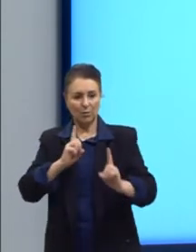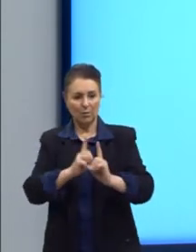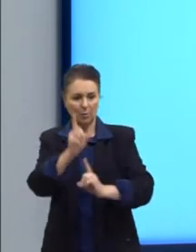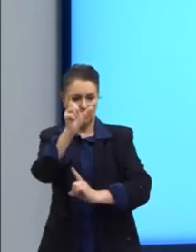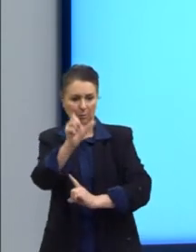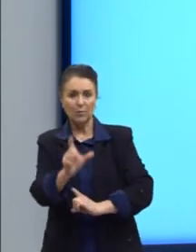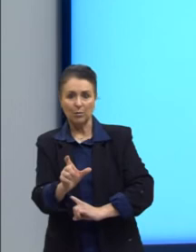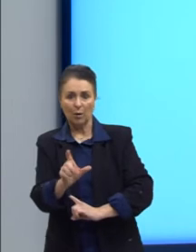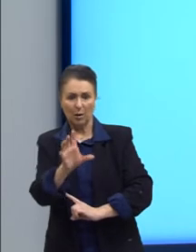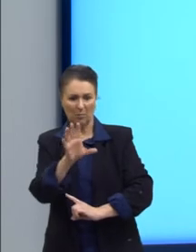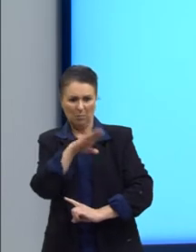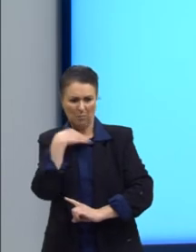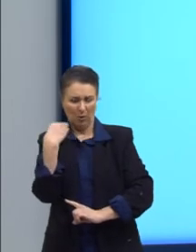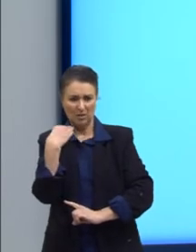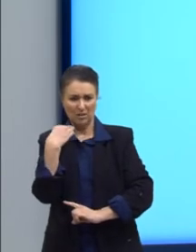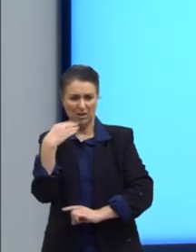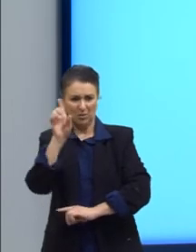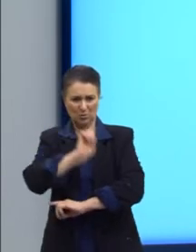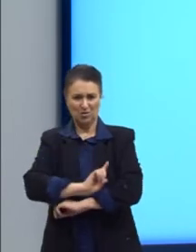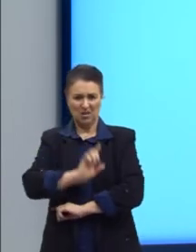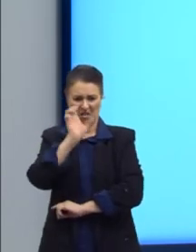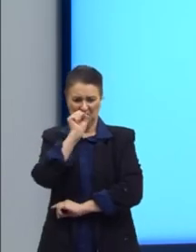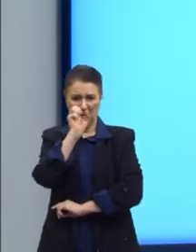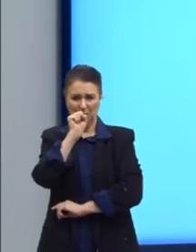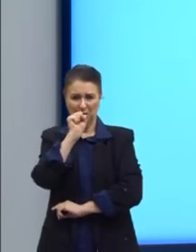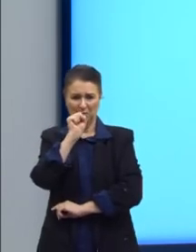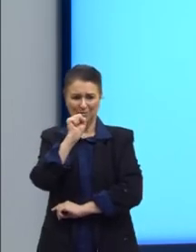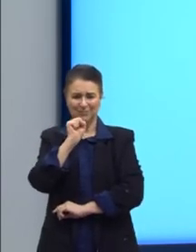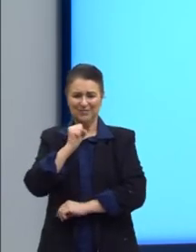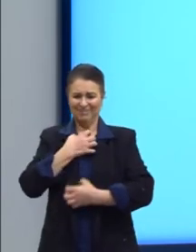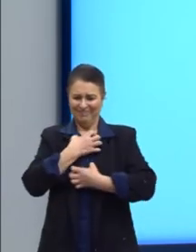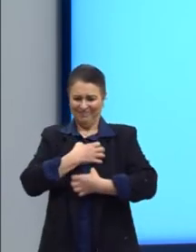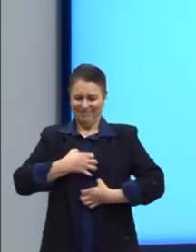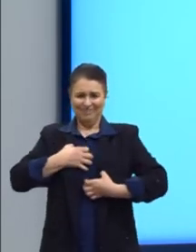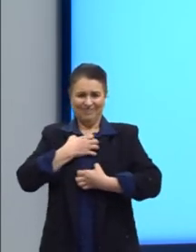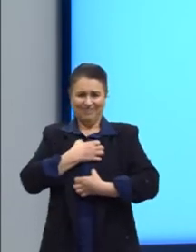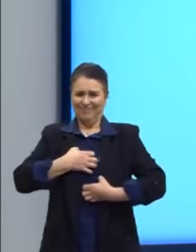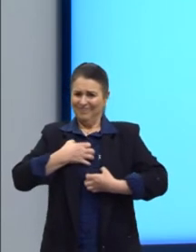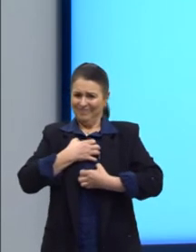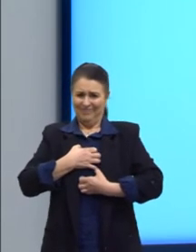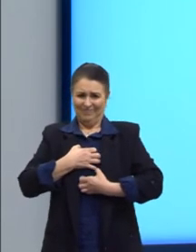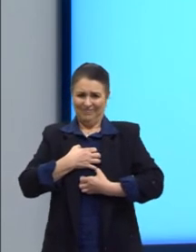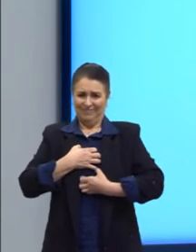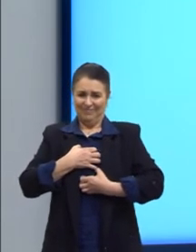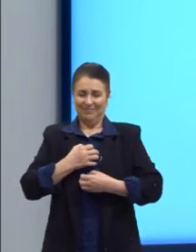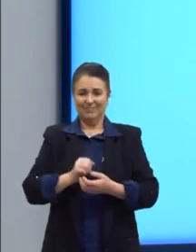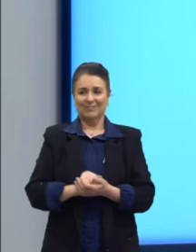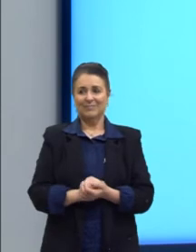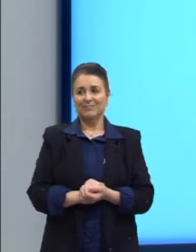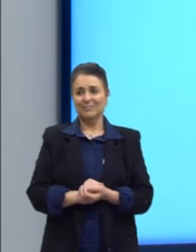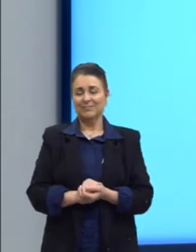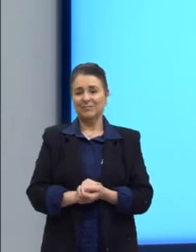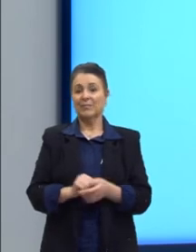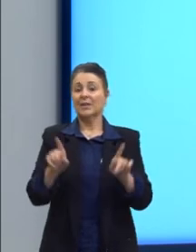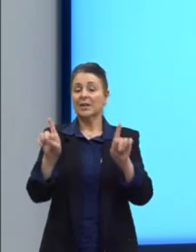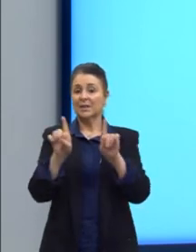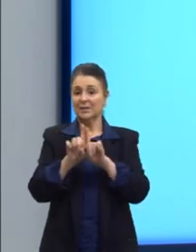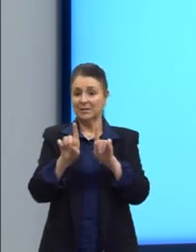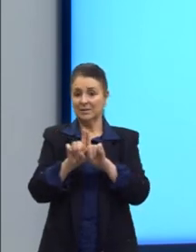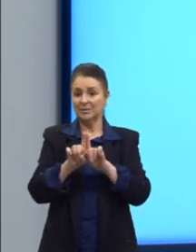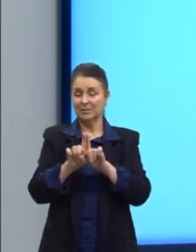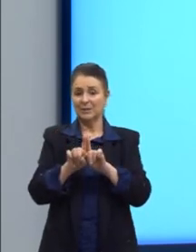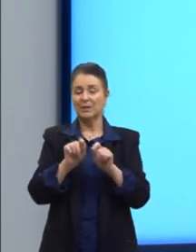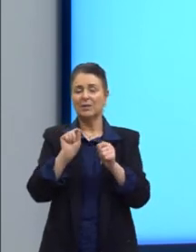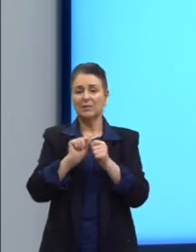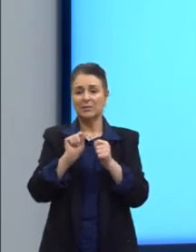morta em pleno sábado tira a gente do nosso descanso habitual E além disso né